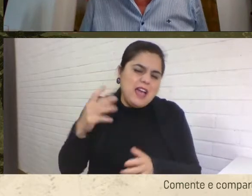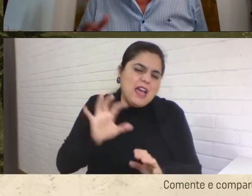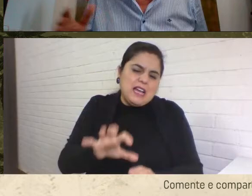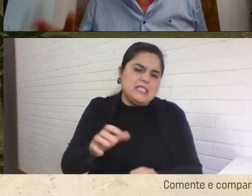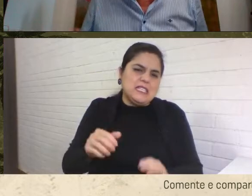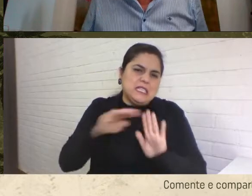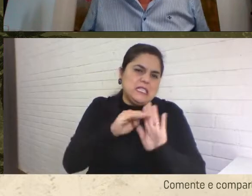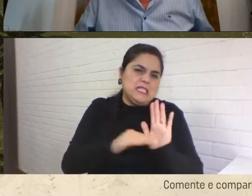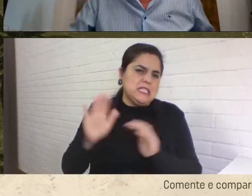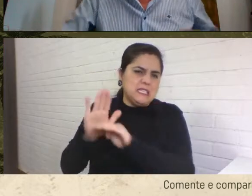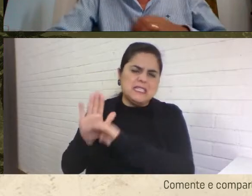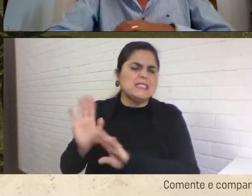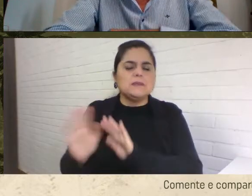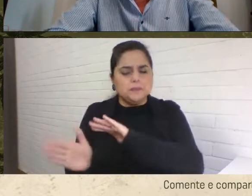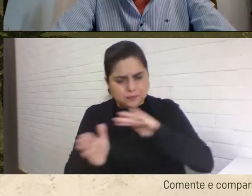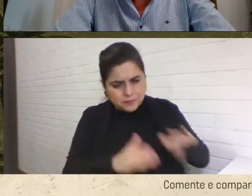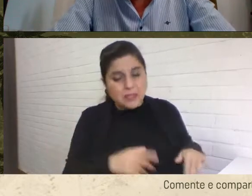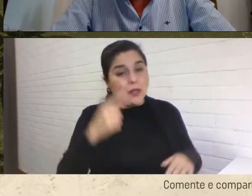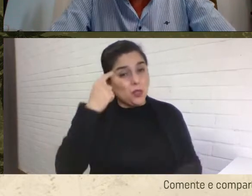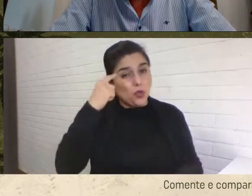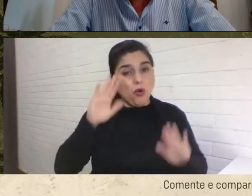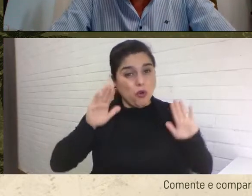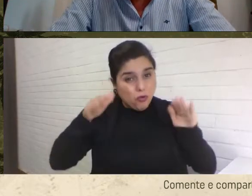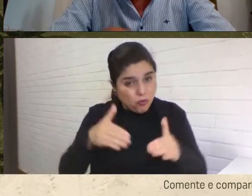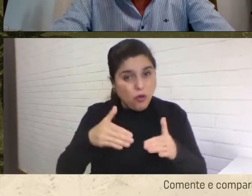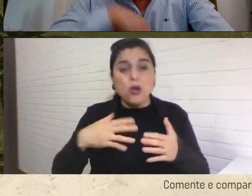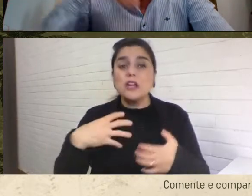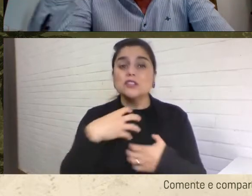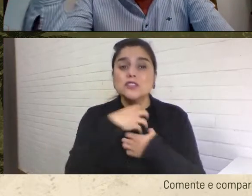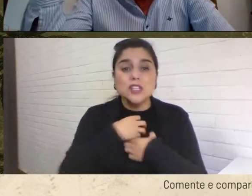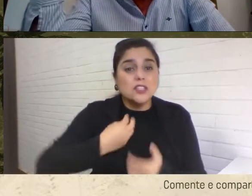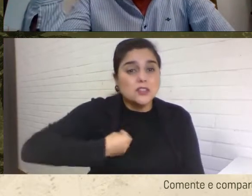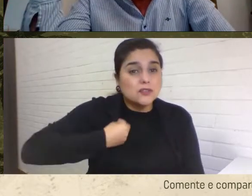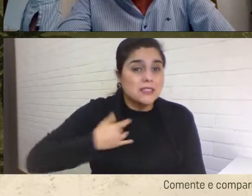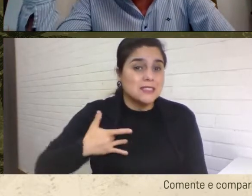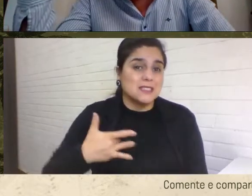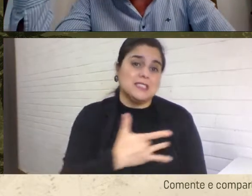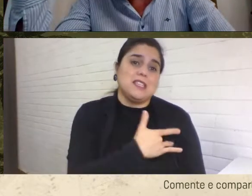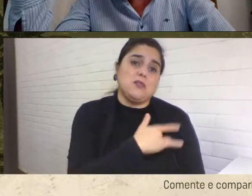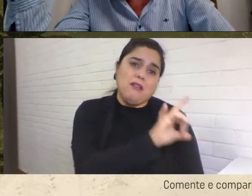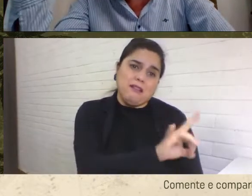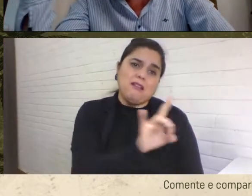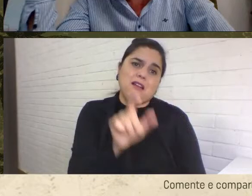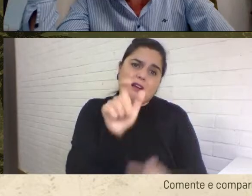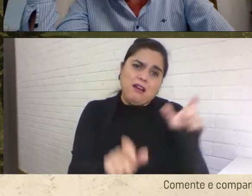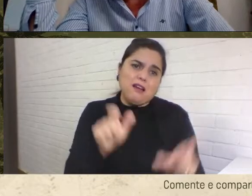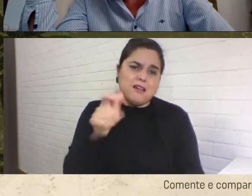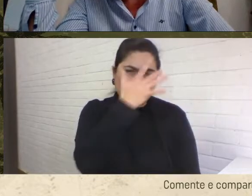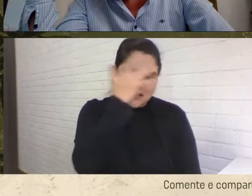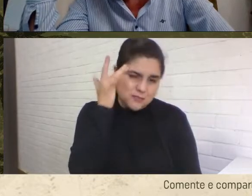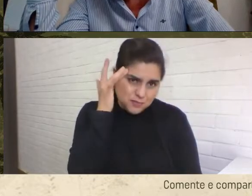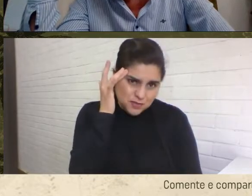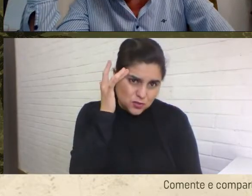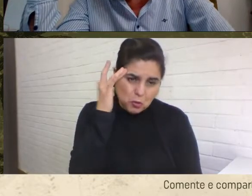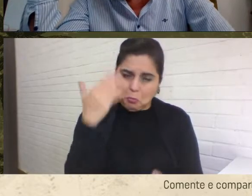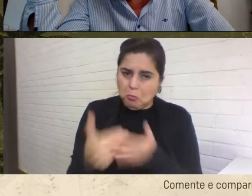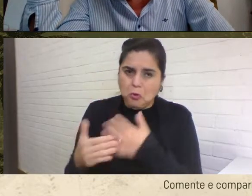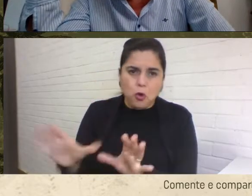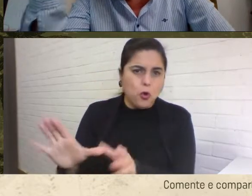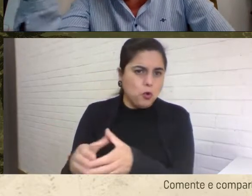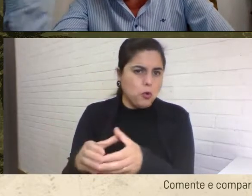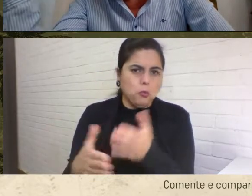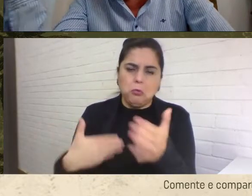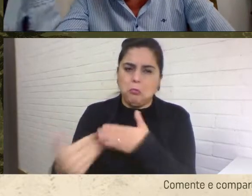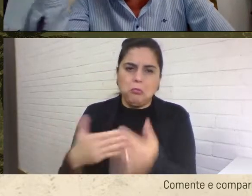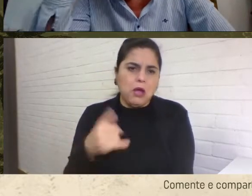de vida, pela promoção de estilos de vida saudáveis, e isto tem a ver com intervenções em todos os grupos etários.